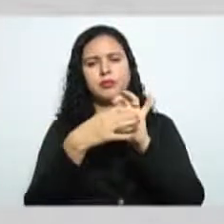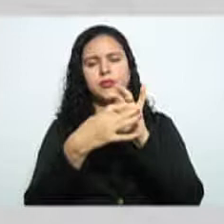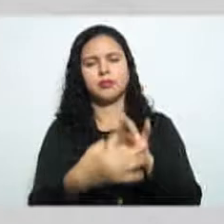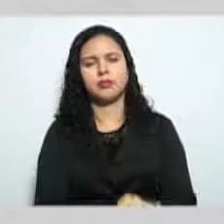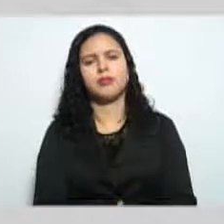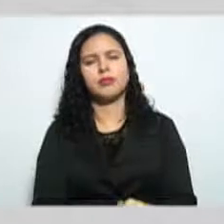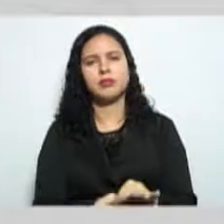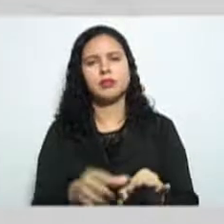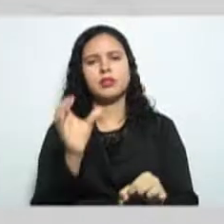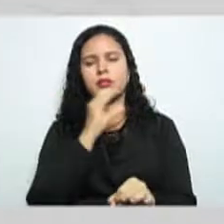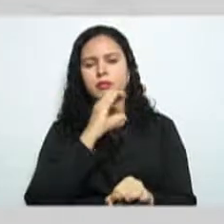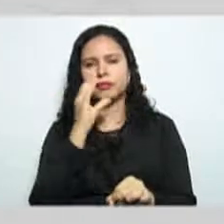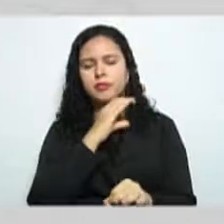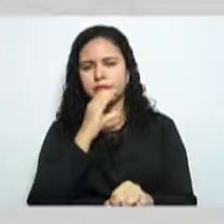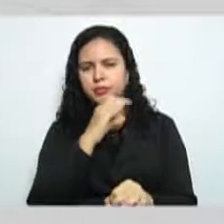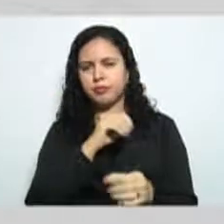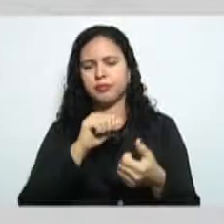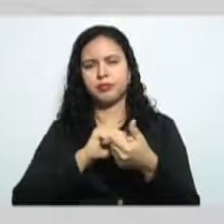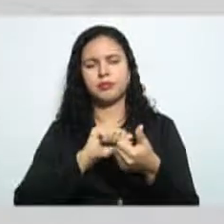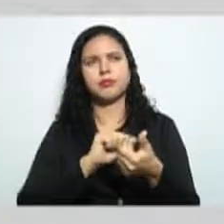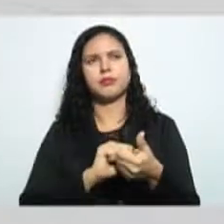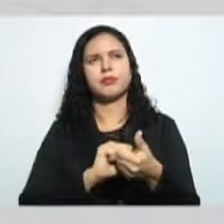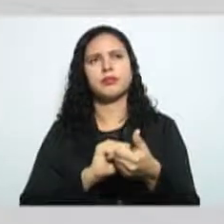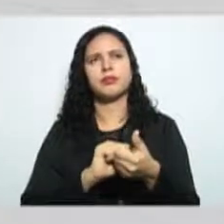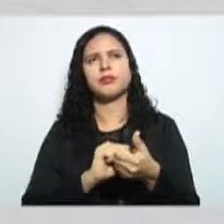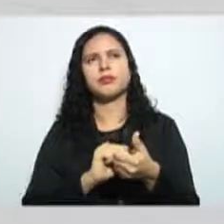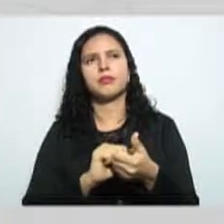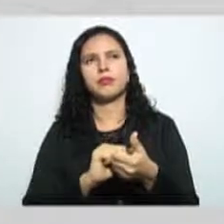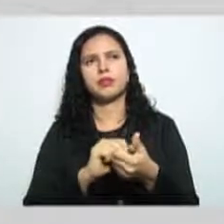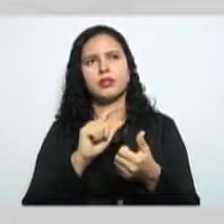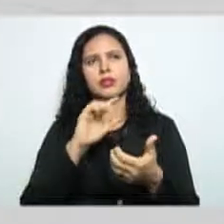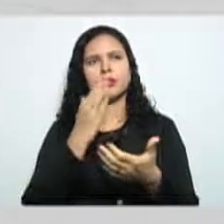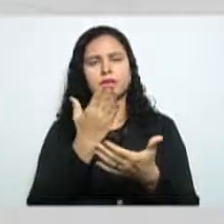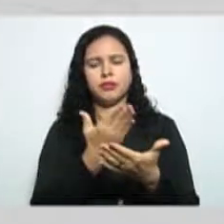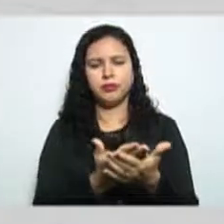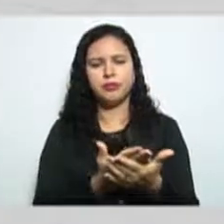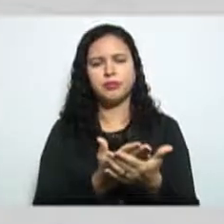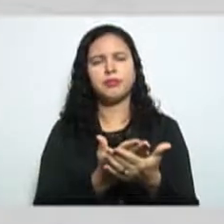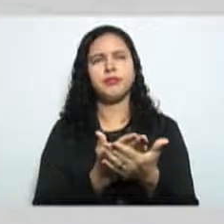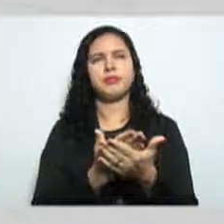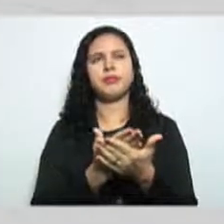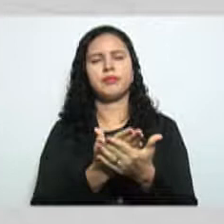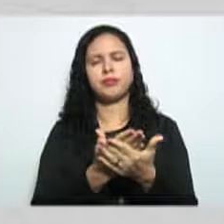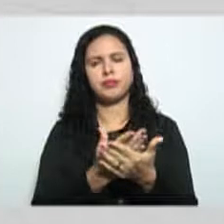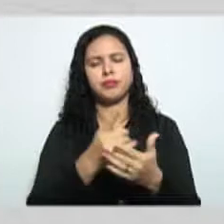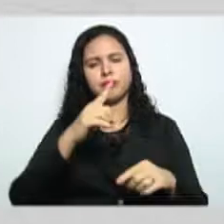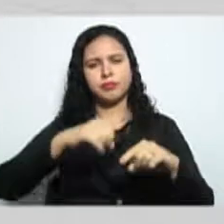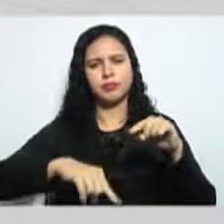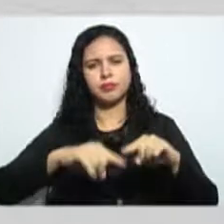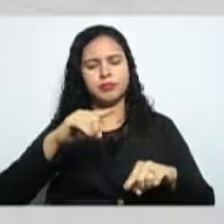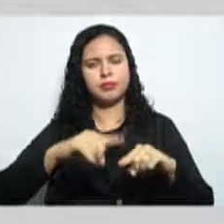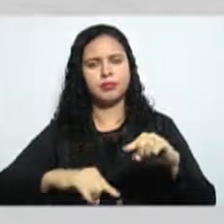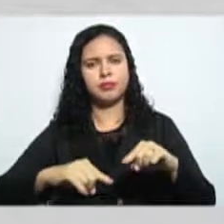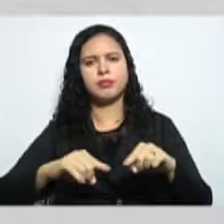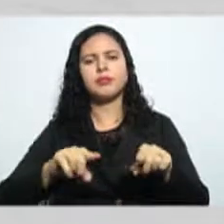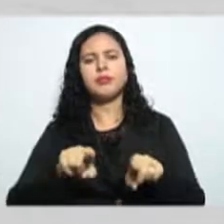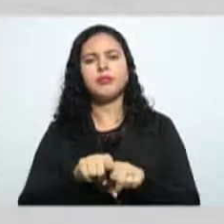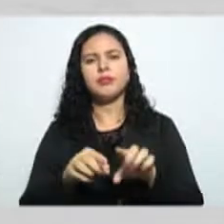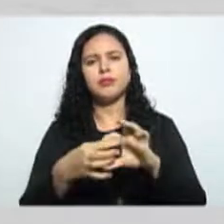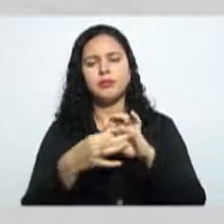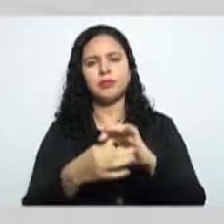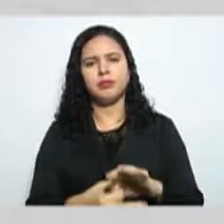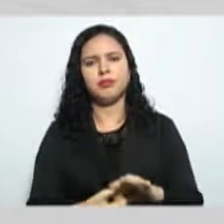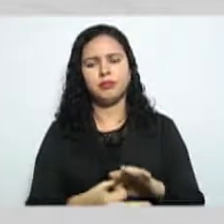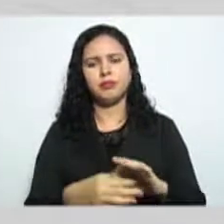a aumentar a rapidez e qualidade da produção, aumentar a confiança que os seus consumidores têm nos seus produtos, está ligado a